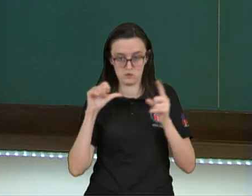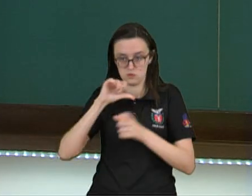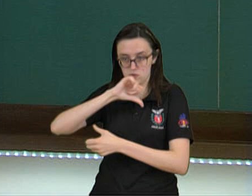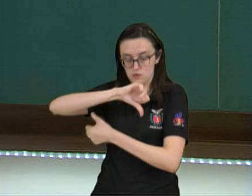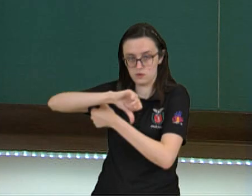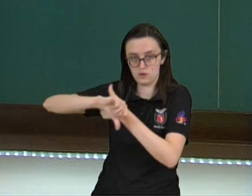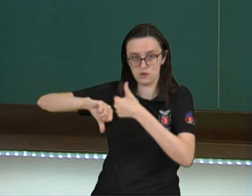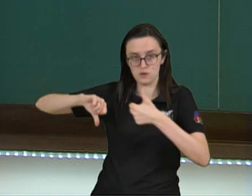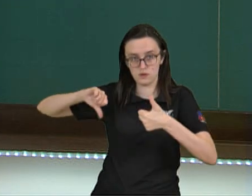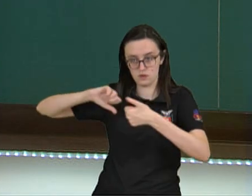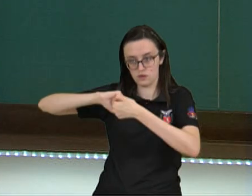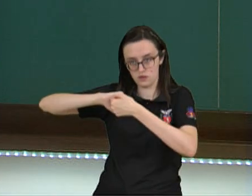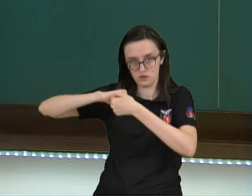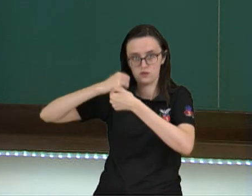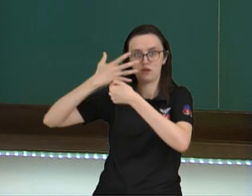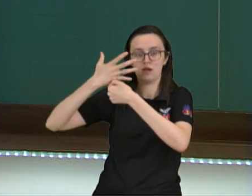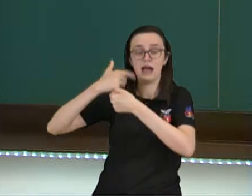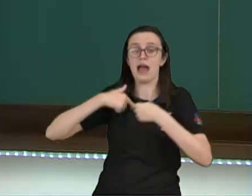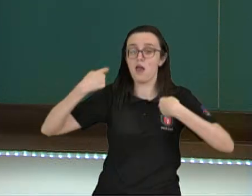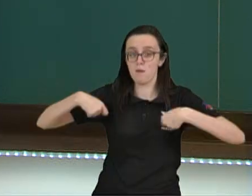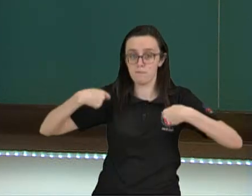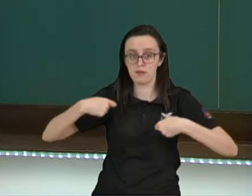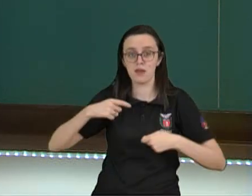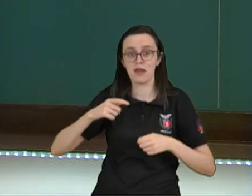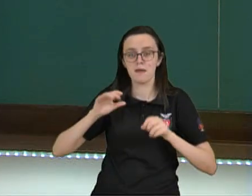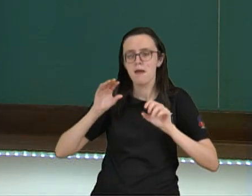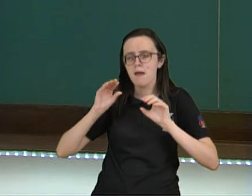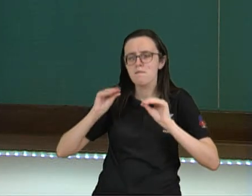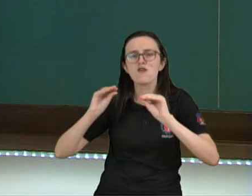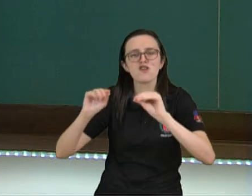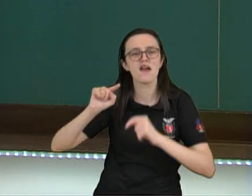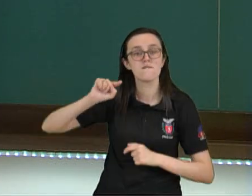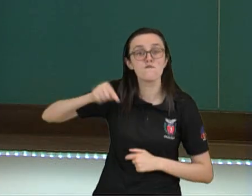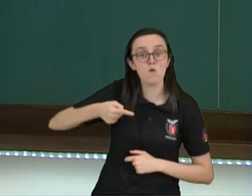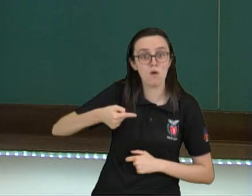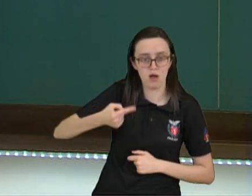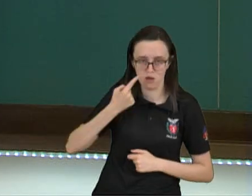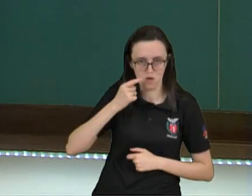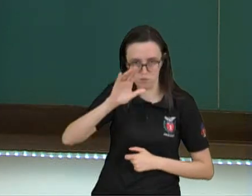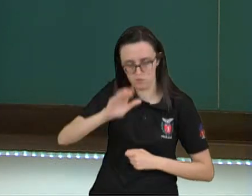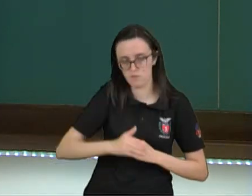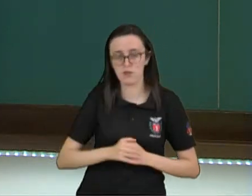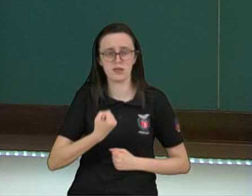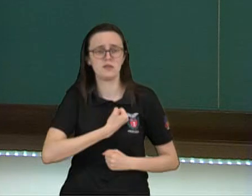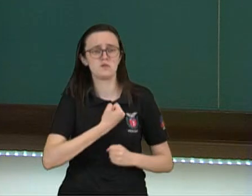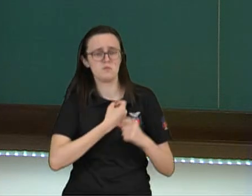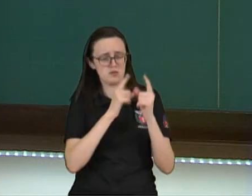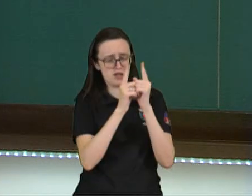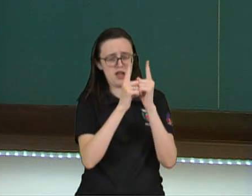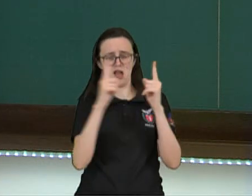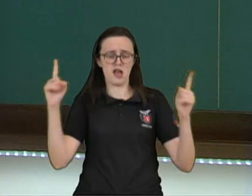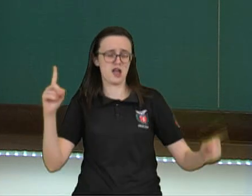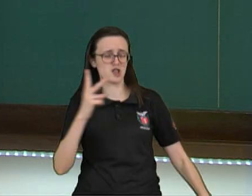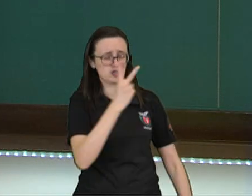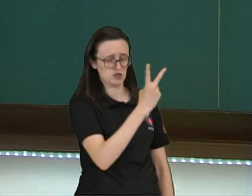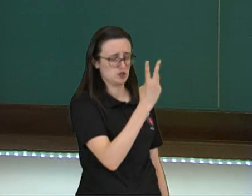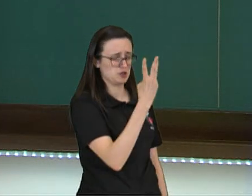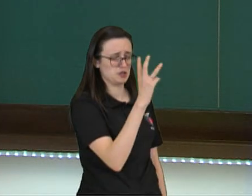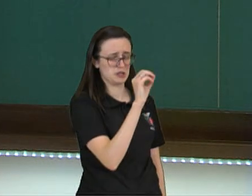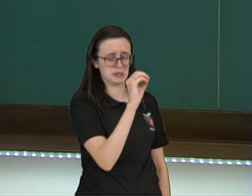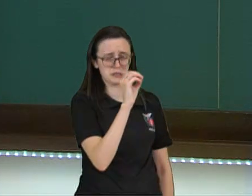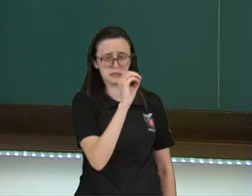científica, eu preciso caminhar com a vírgula do número, tá bom? Esse número é imenso,